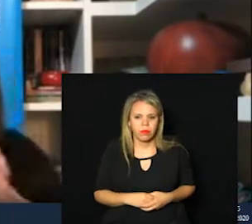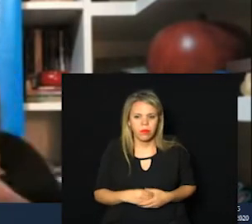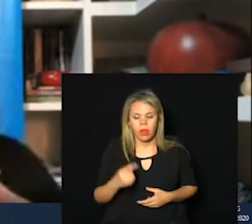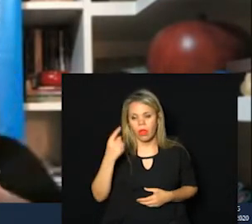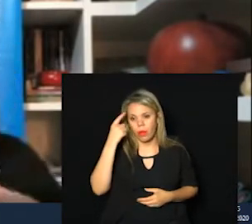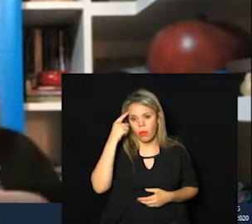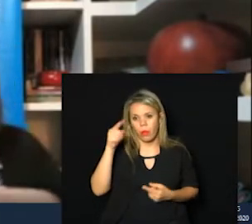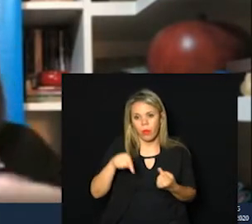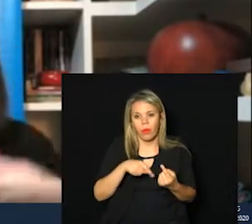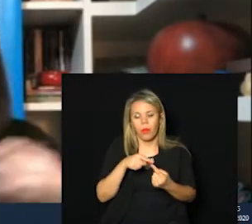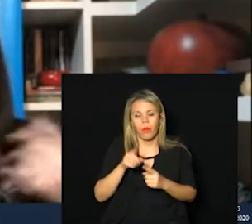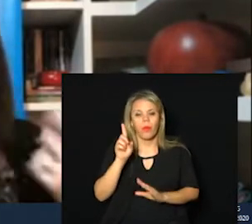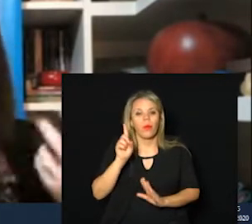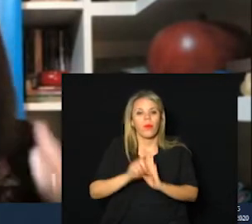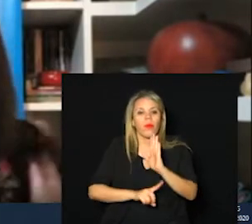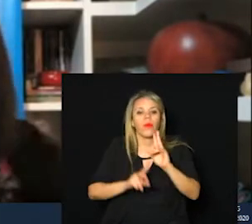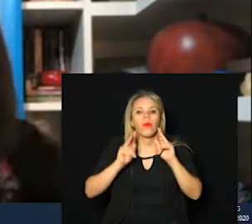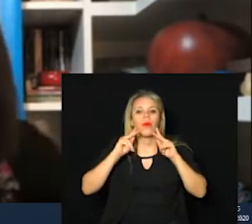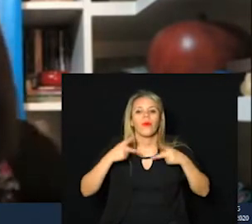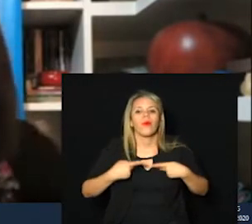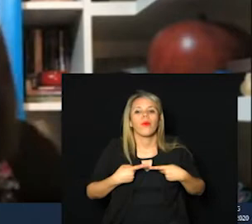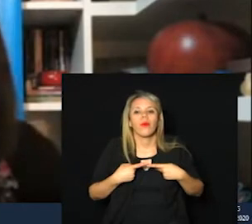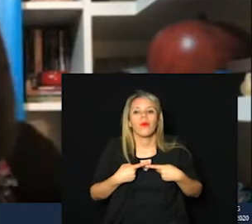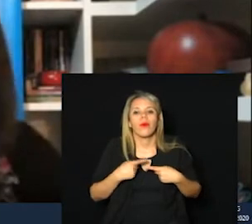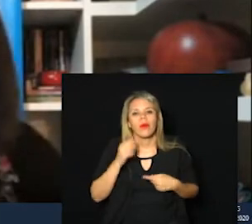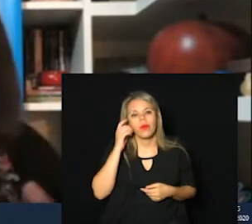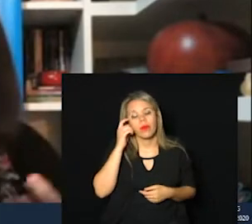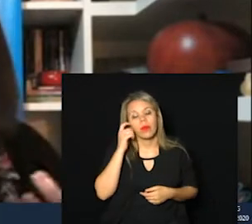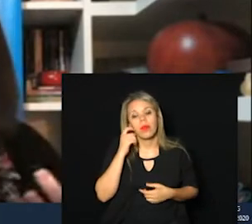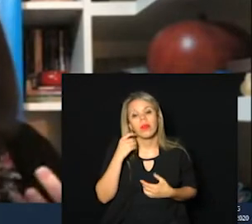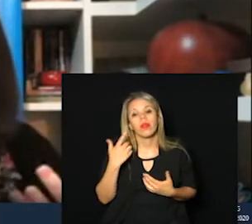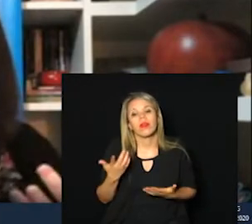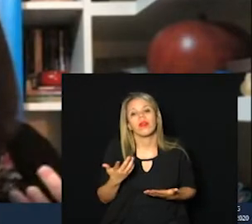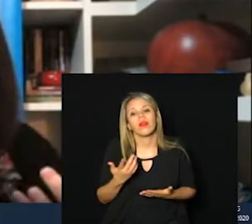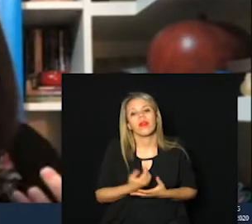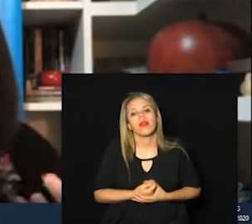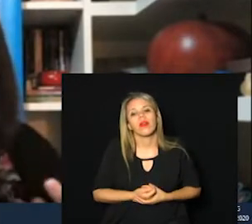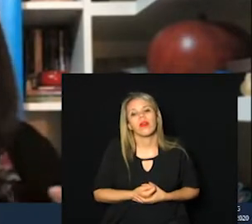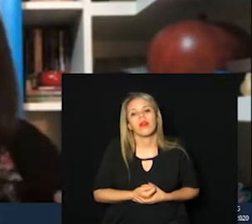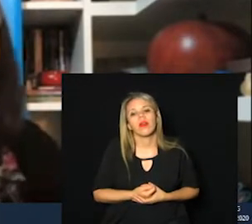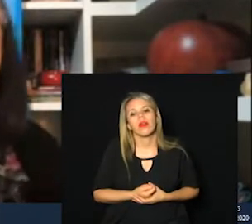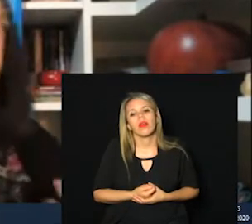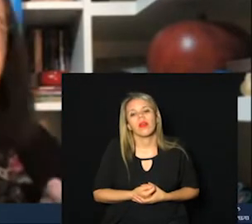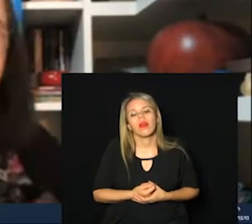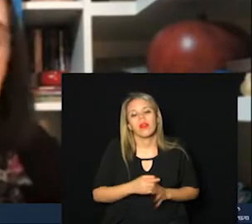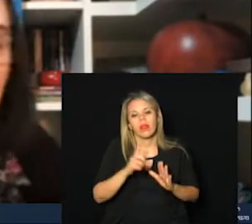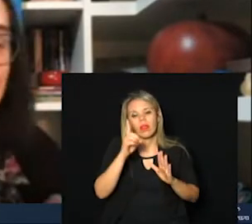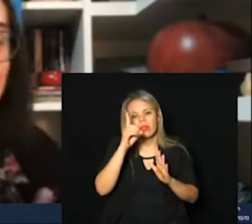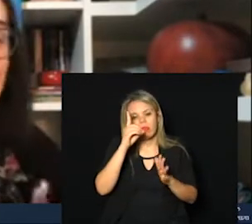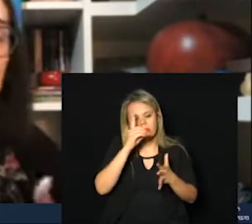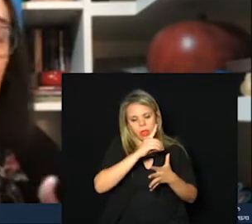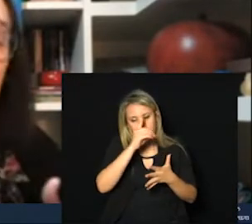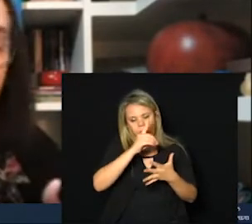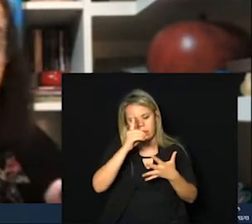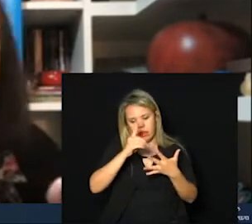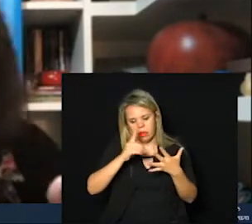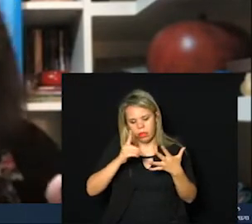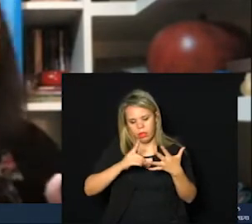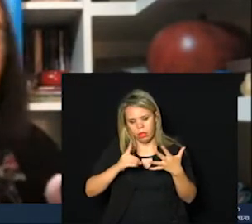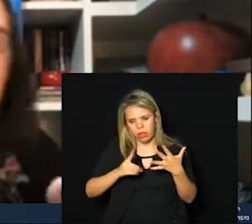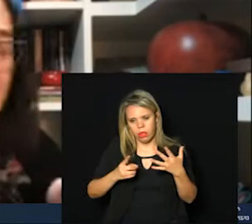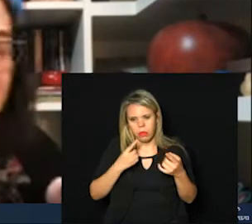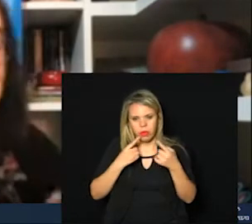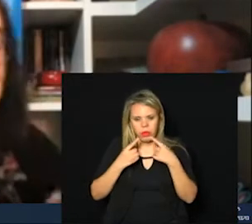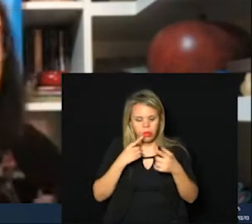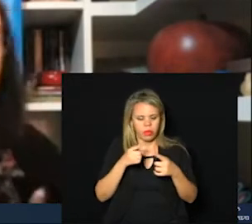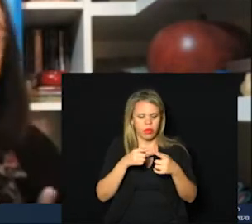dos direitos humanos, são os Ds, né? Eu vou elencando: o diálogo, a